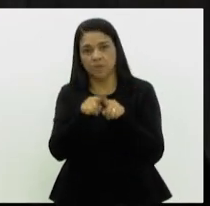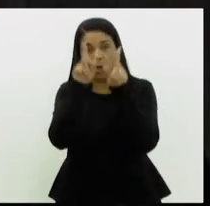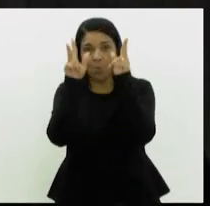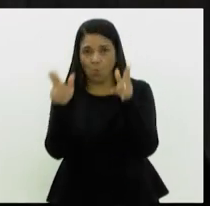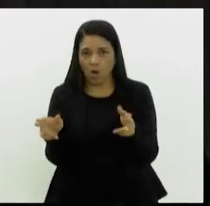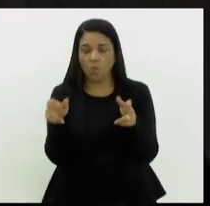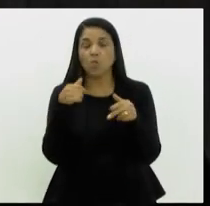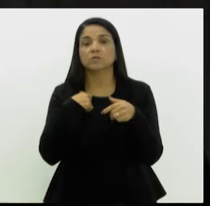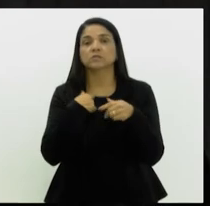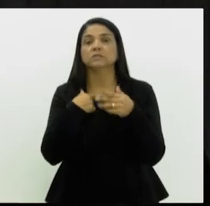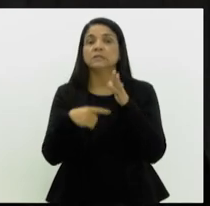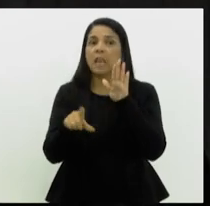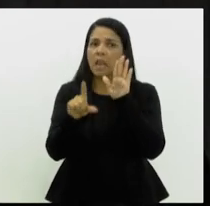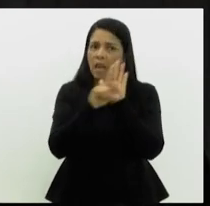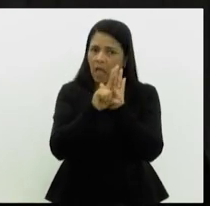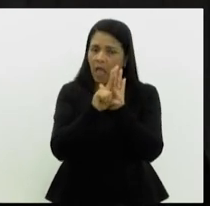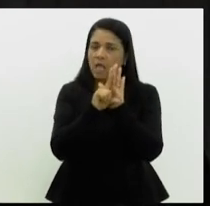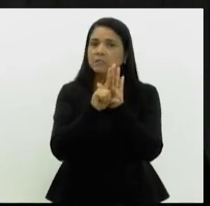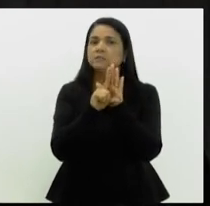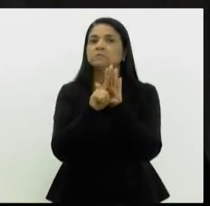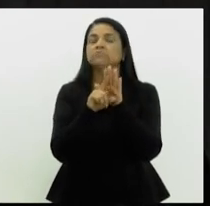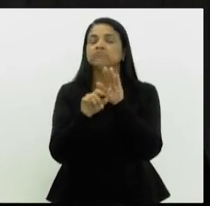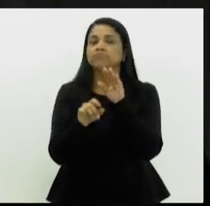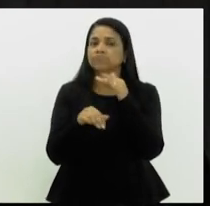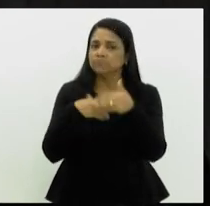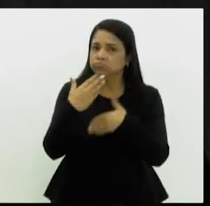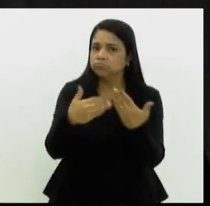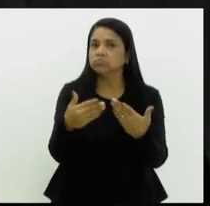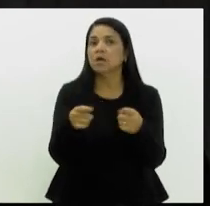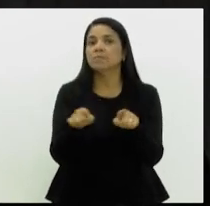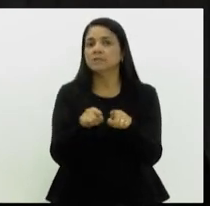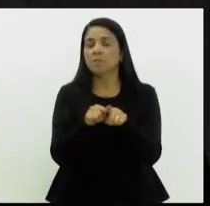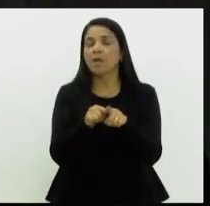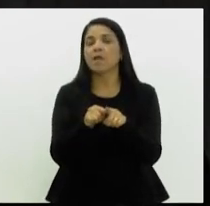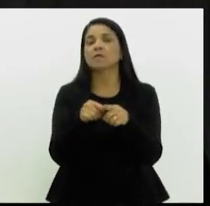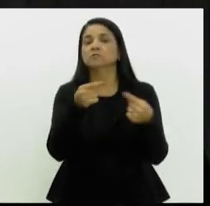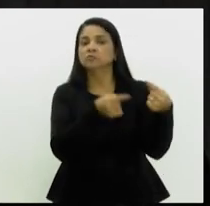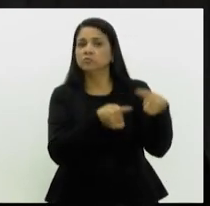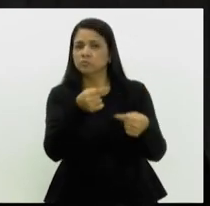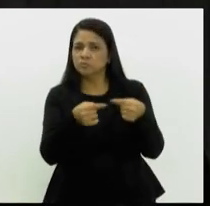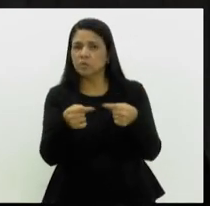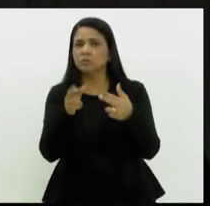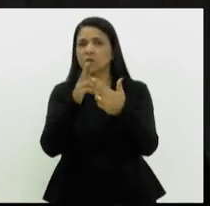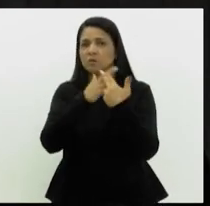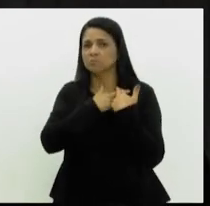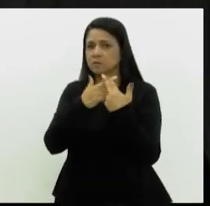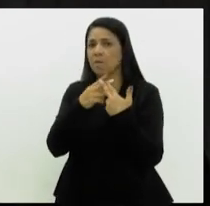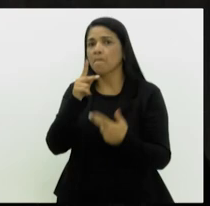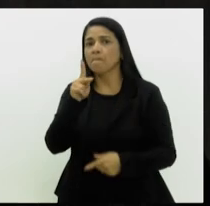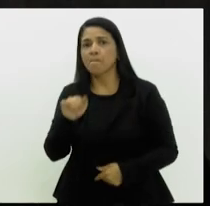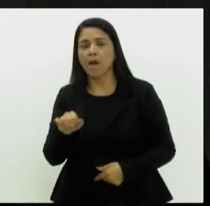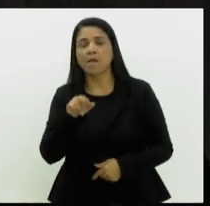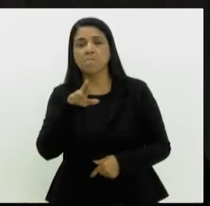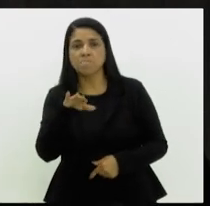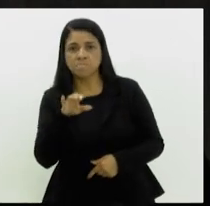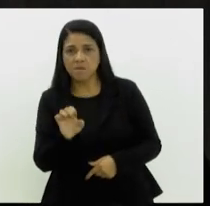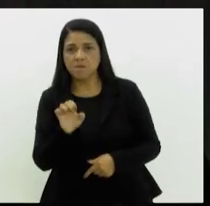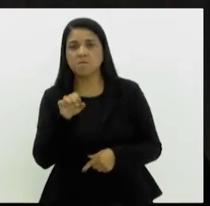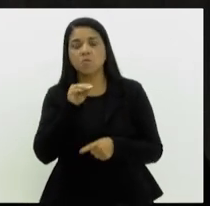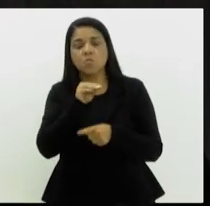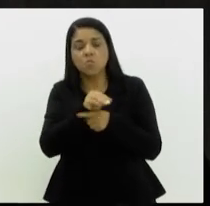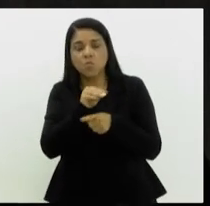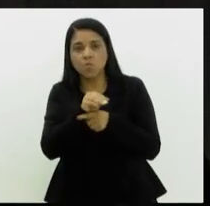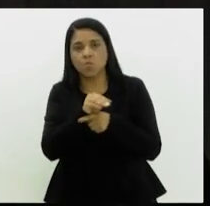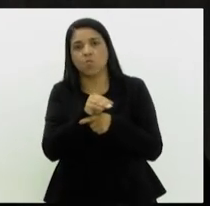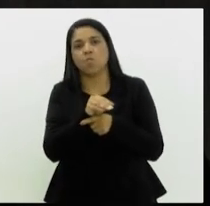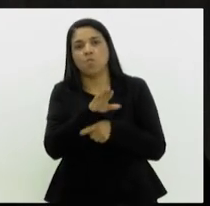na legislação, mas avança na discussão da responsabilidade de mães e pais no cuidado com essa